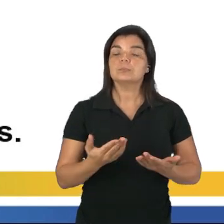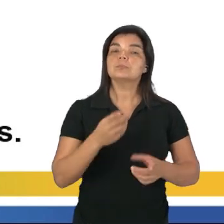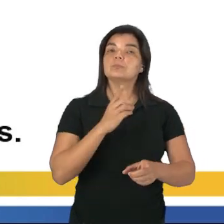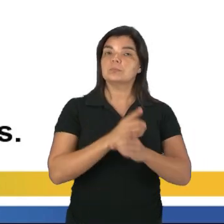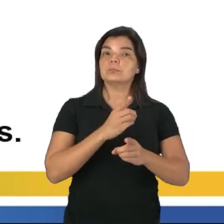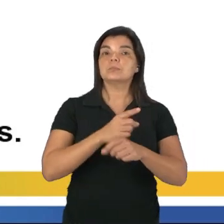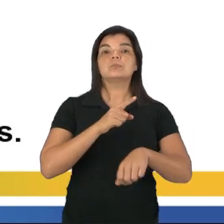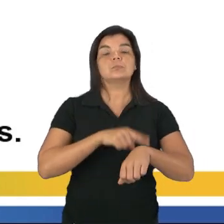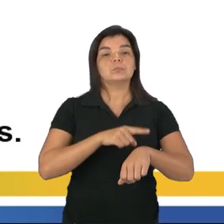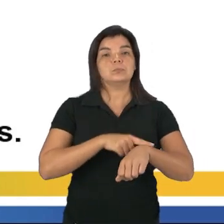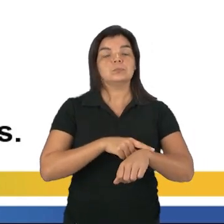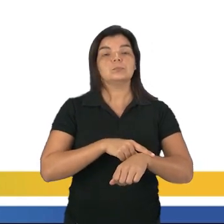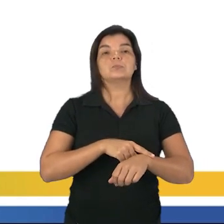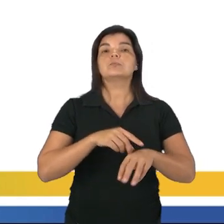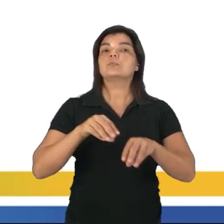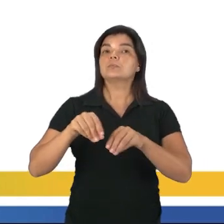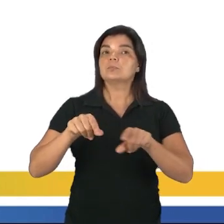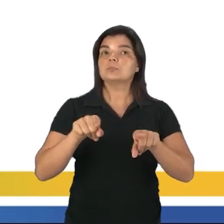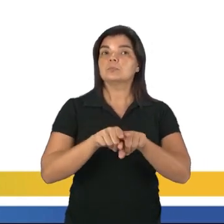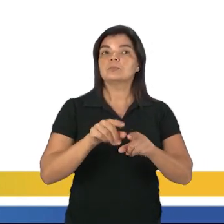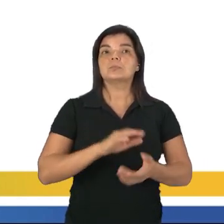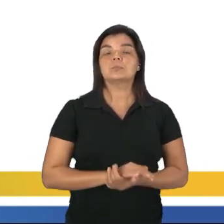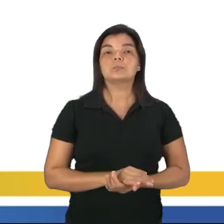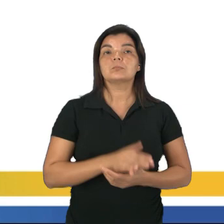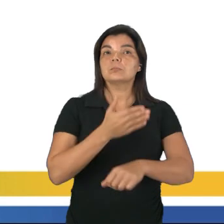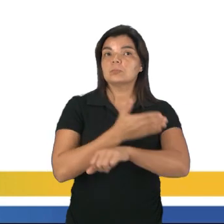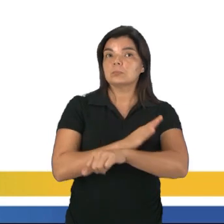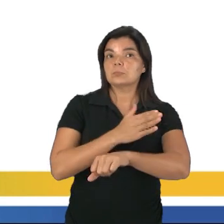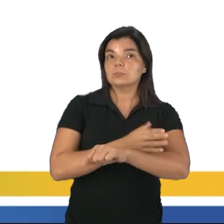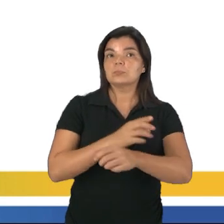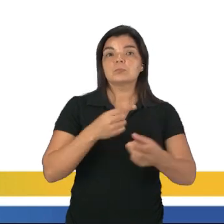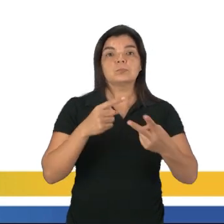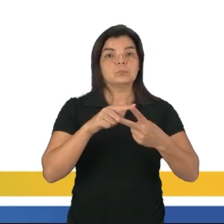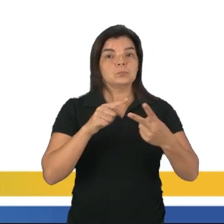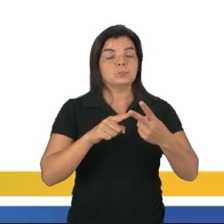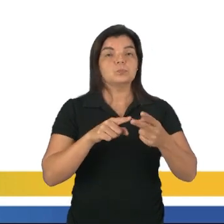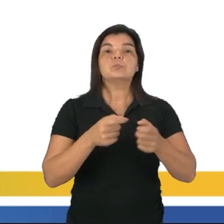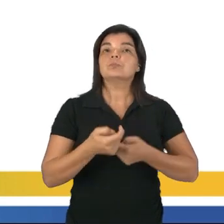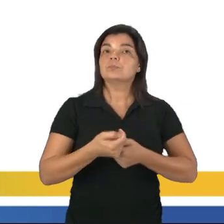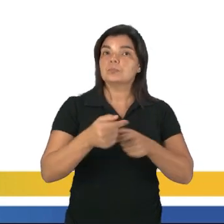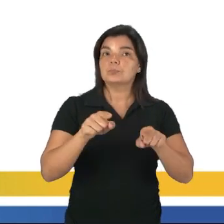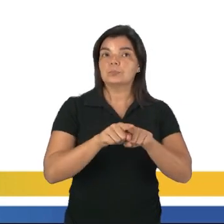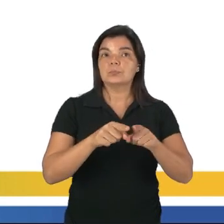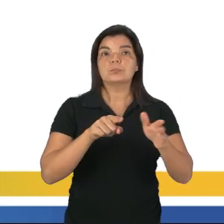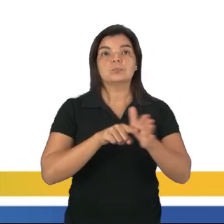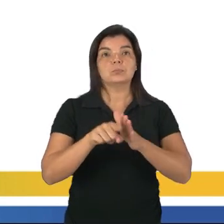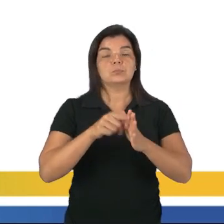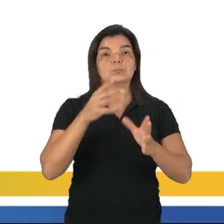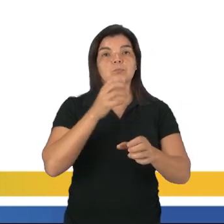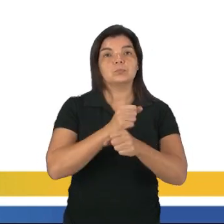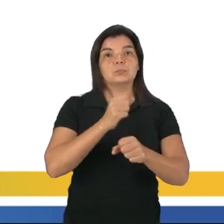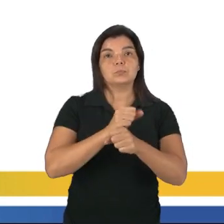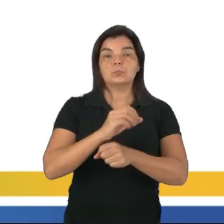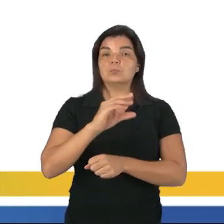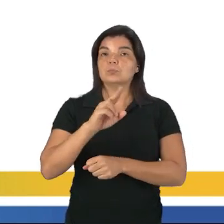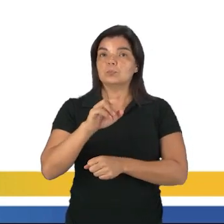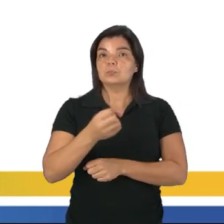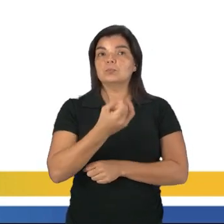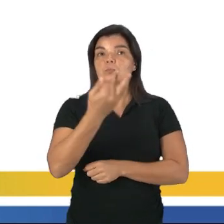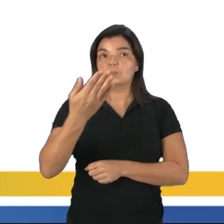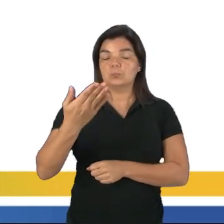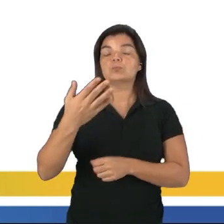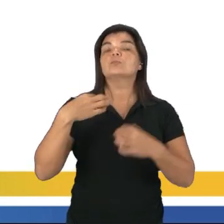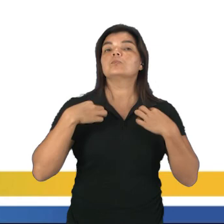encontrou o tempo que ela vai atingir o solo. Para praticar, eu vou deixar aqui duas sugestões. Na questão, você vai calcular o custo se a quantidade de